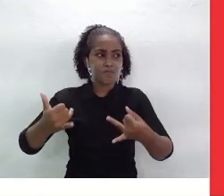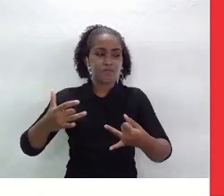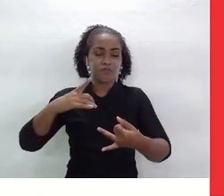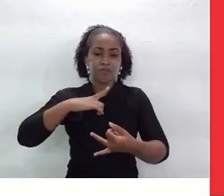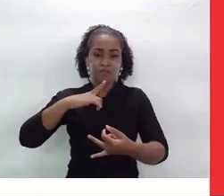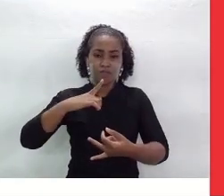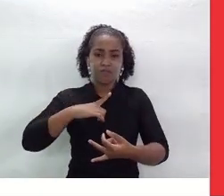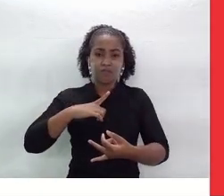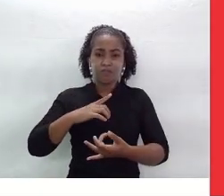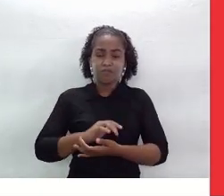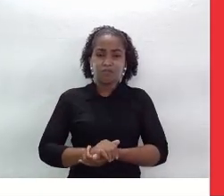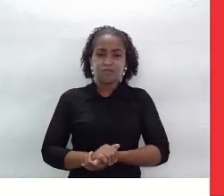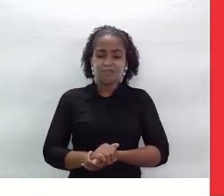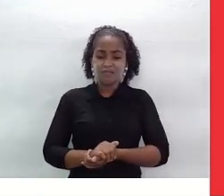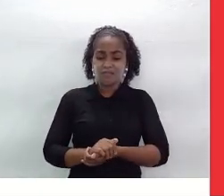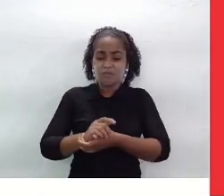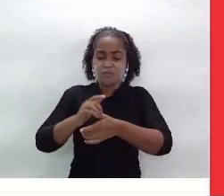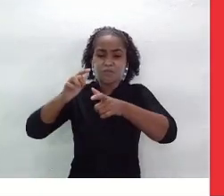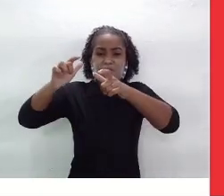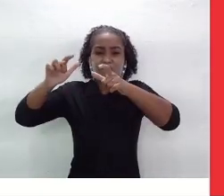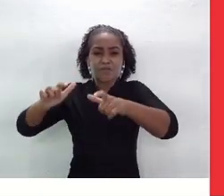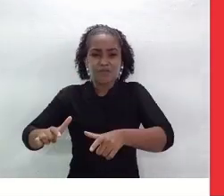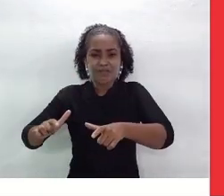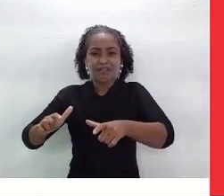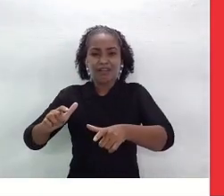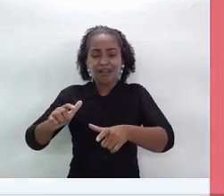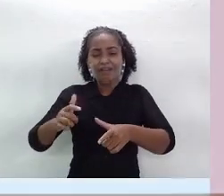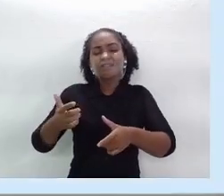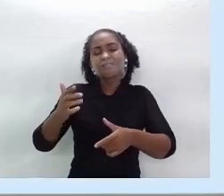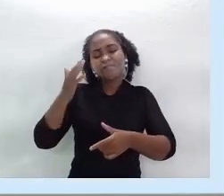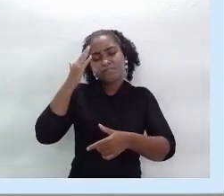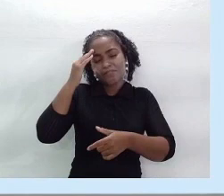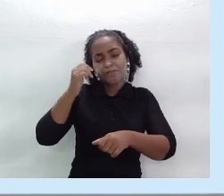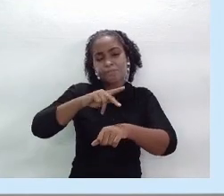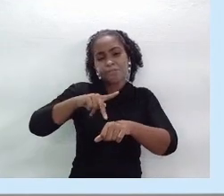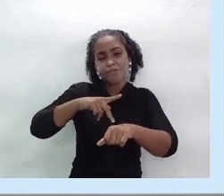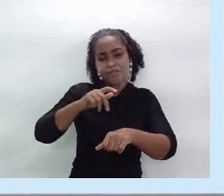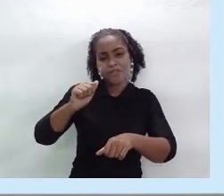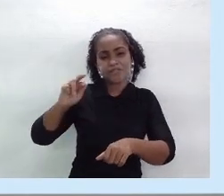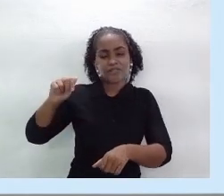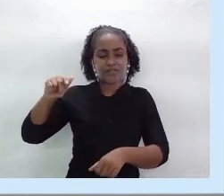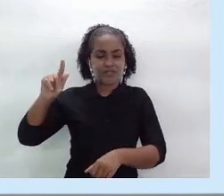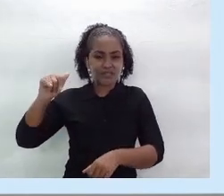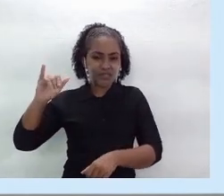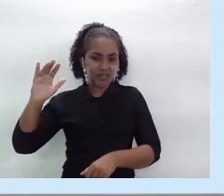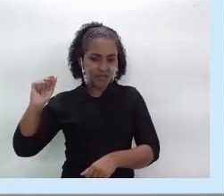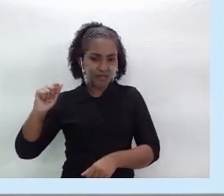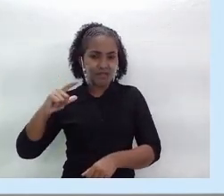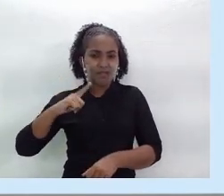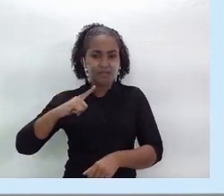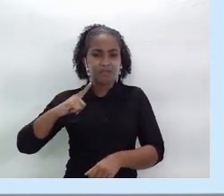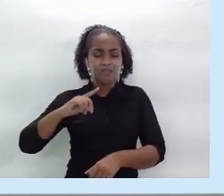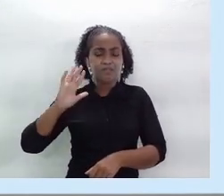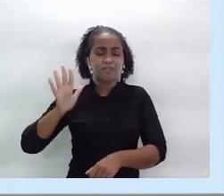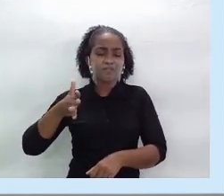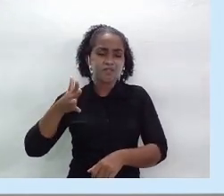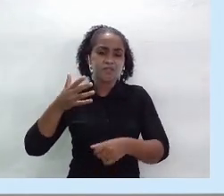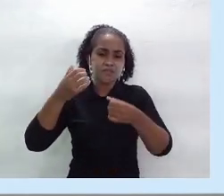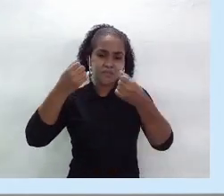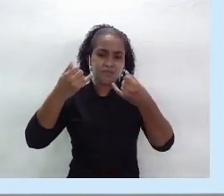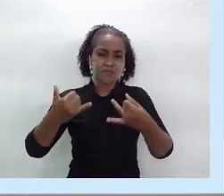la Ventana, eu estou falando ali da Argentina. E da Argentina a gente sabe que tem a linguagem, né? Eles